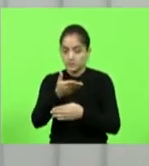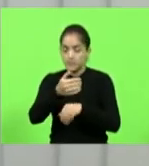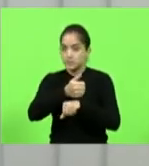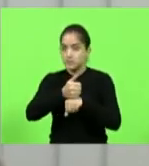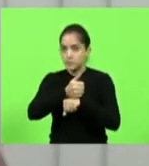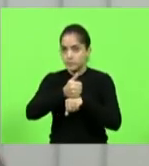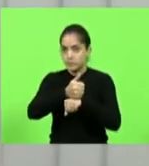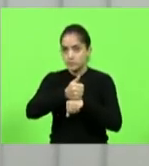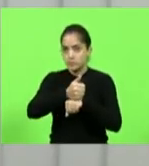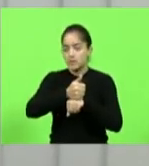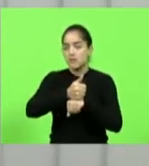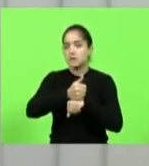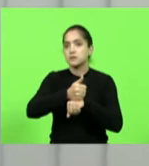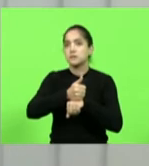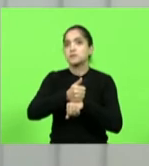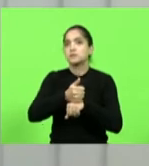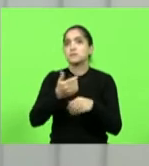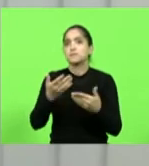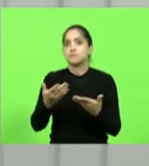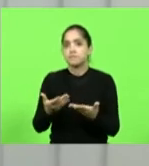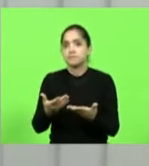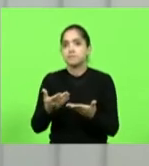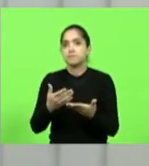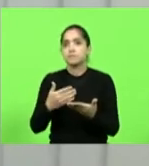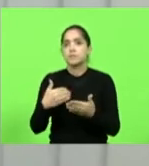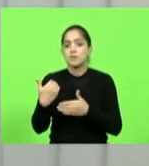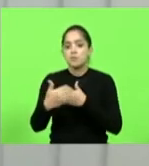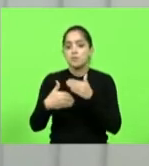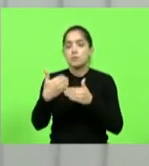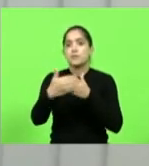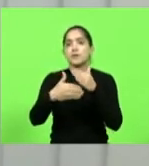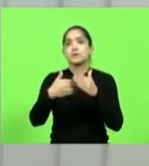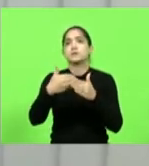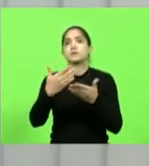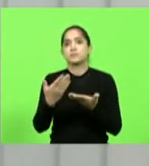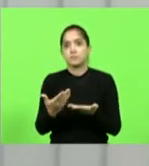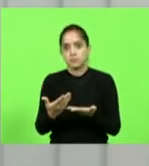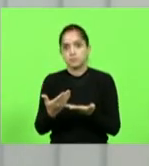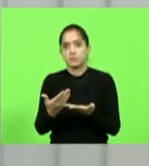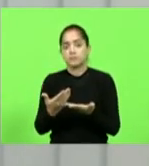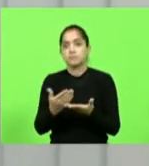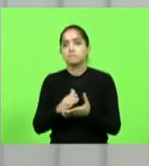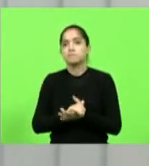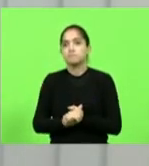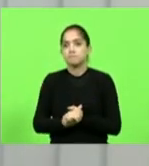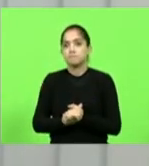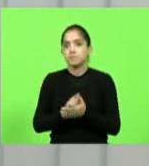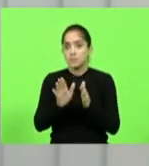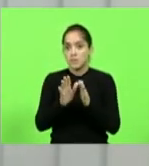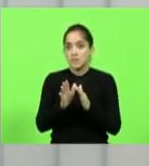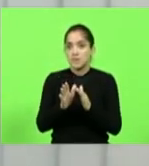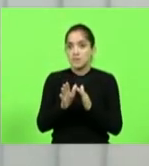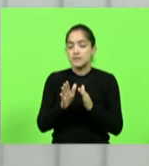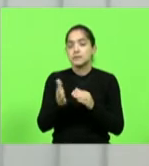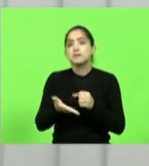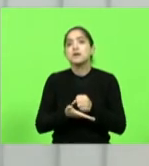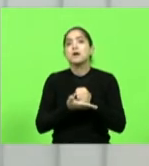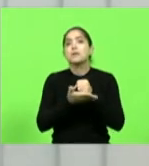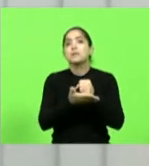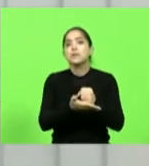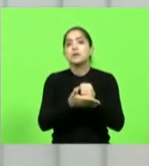profissionais por meio de processo seletivo simplificado que está amparado na